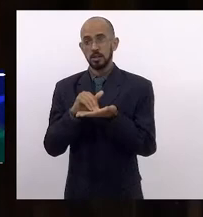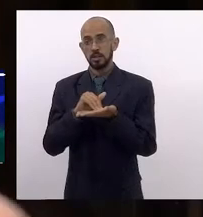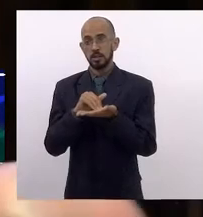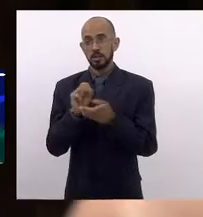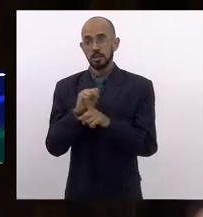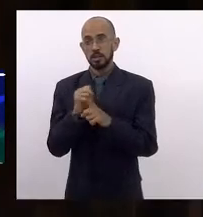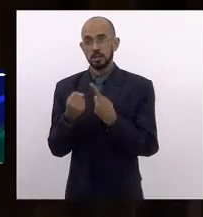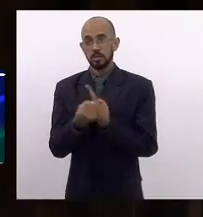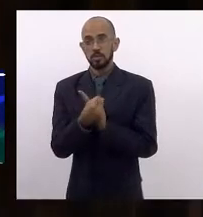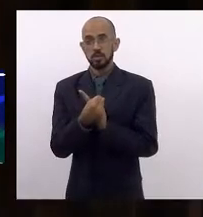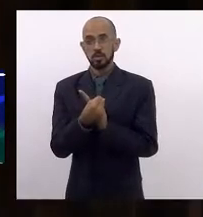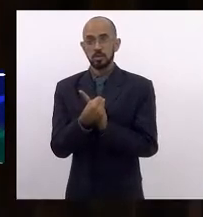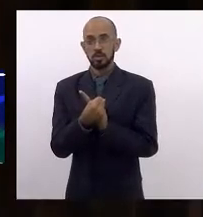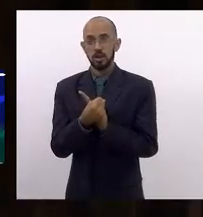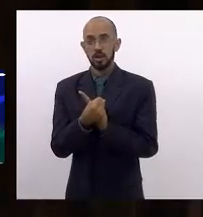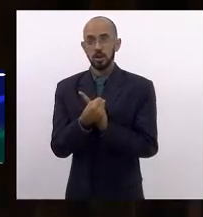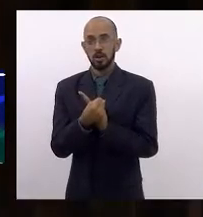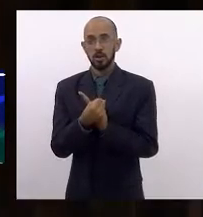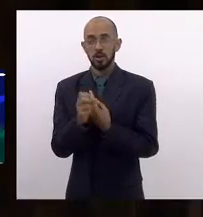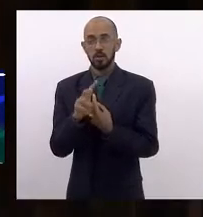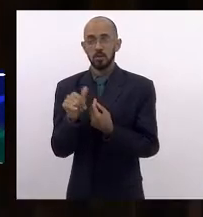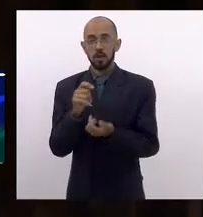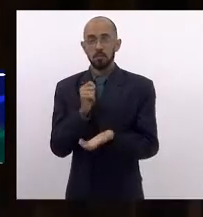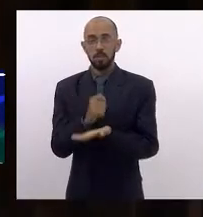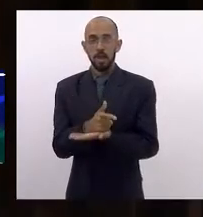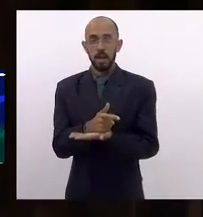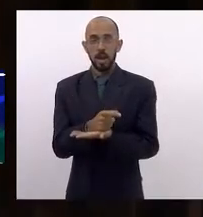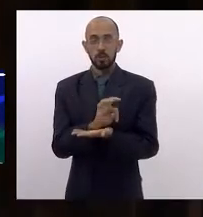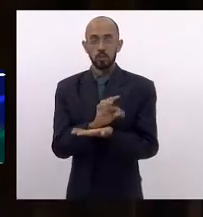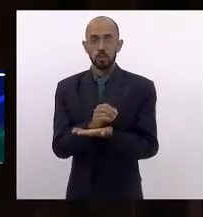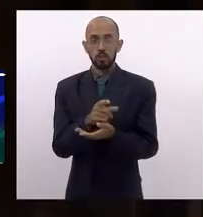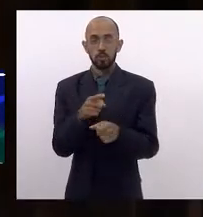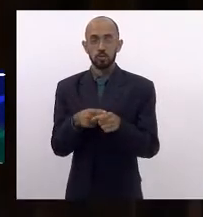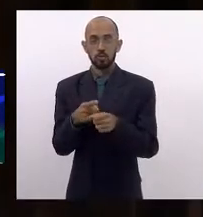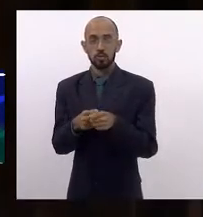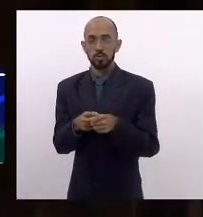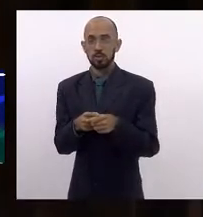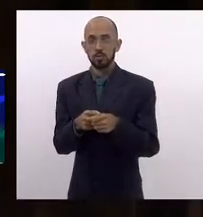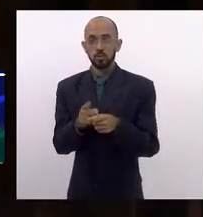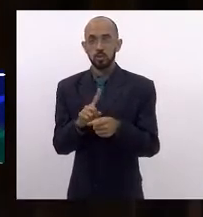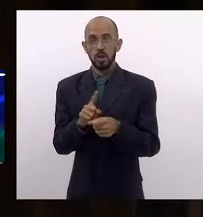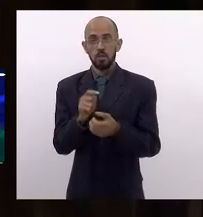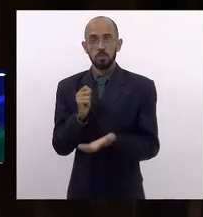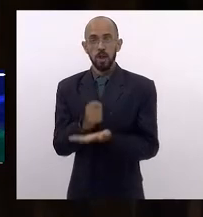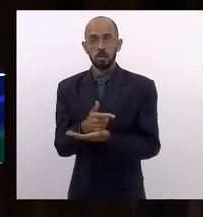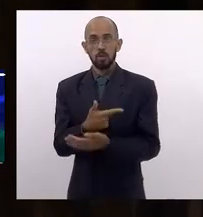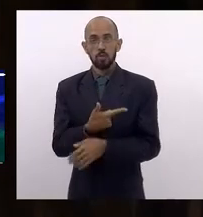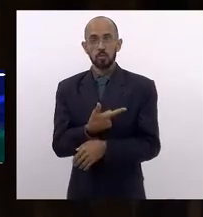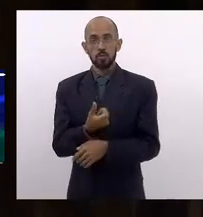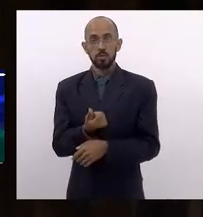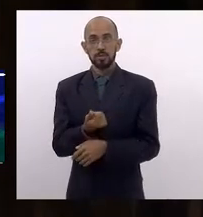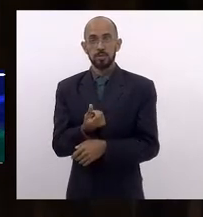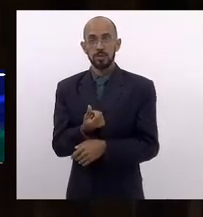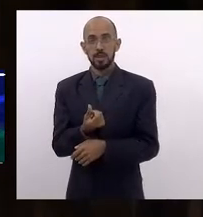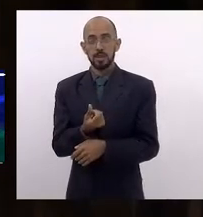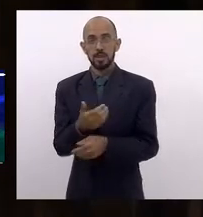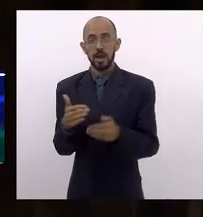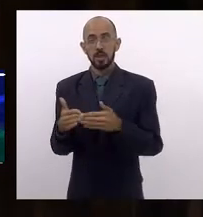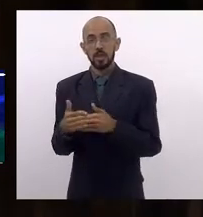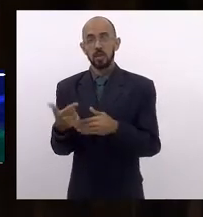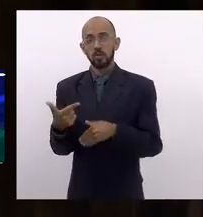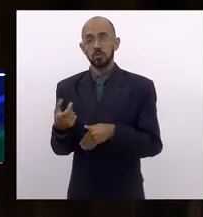ação social vai pagar agora todos os municípios tudo aquilo que não foi pago 2016 2017 2018